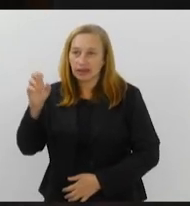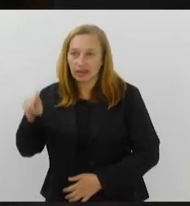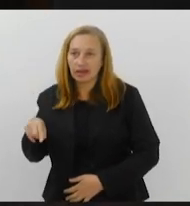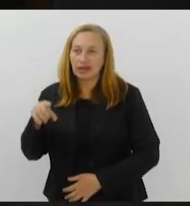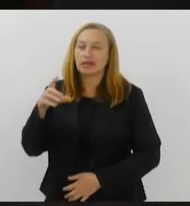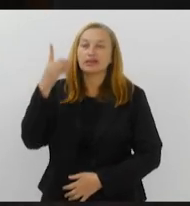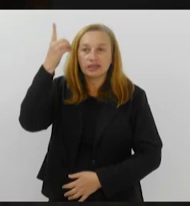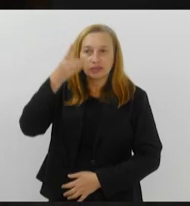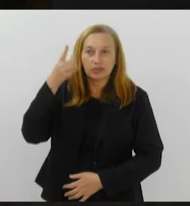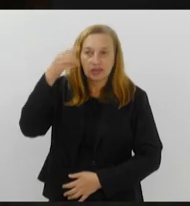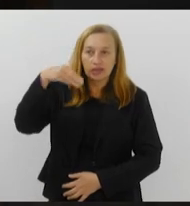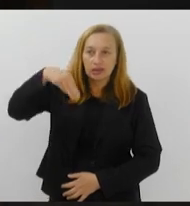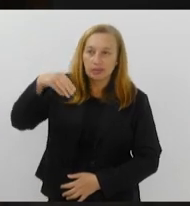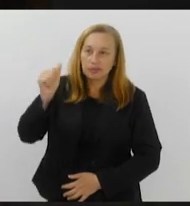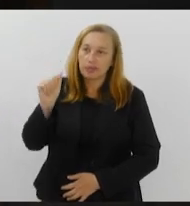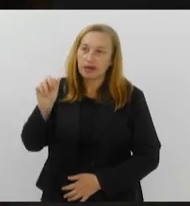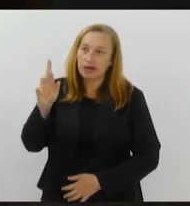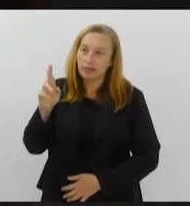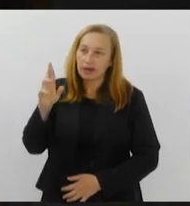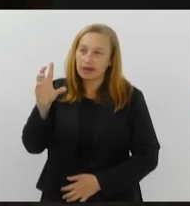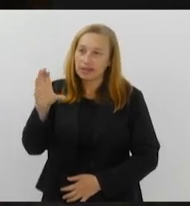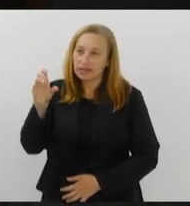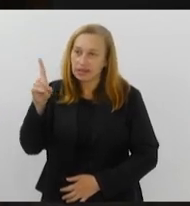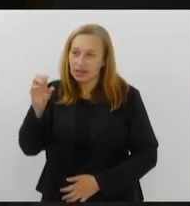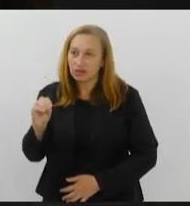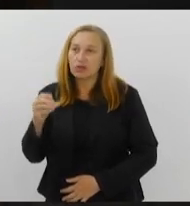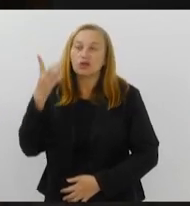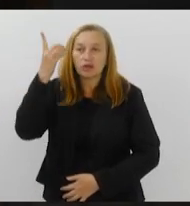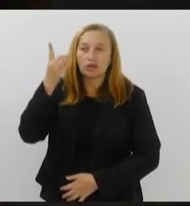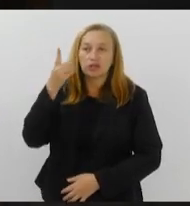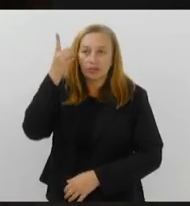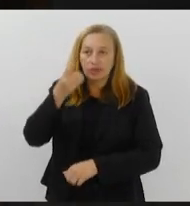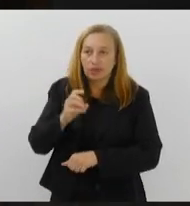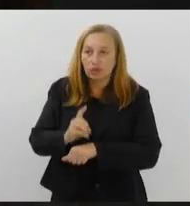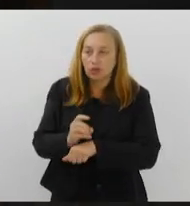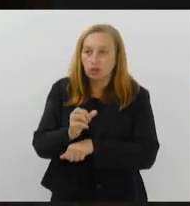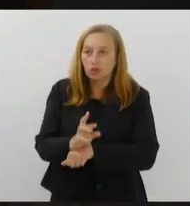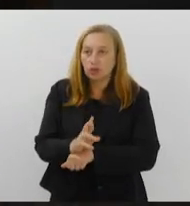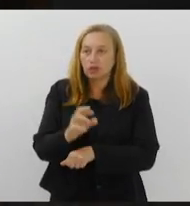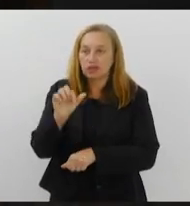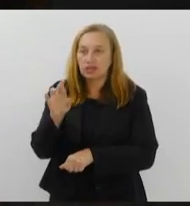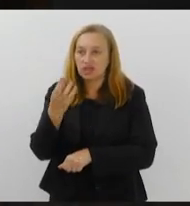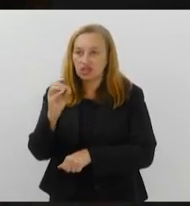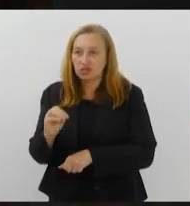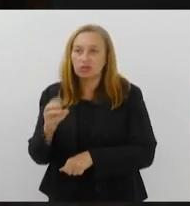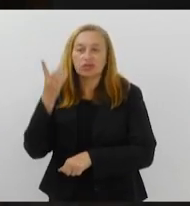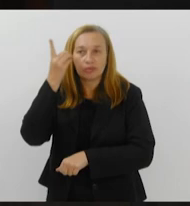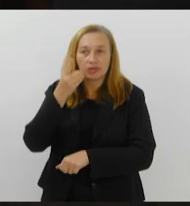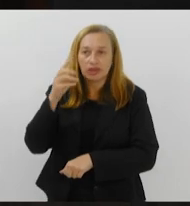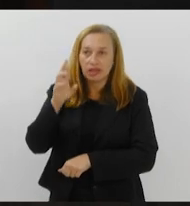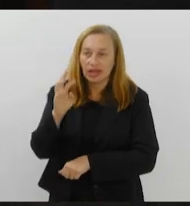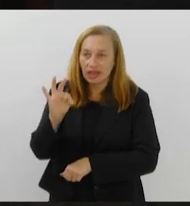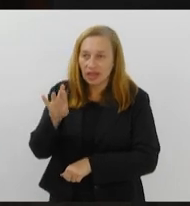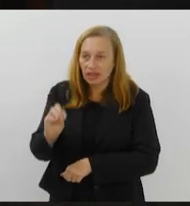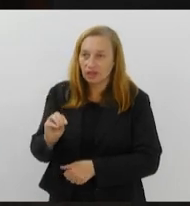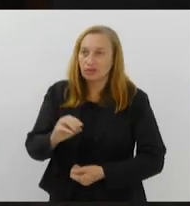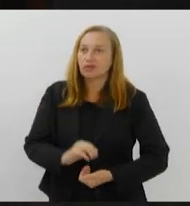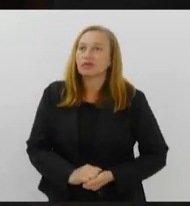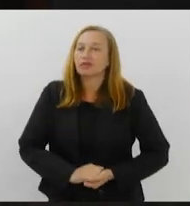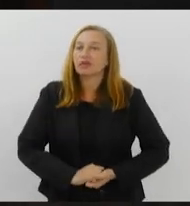deputado Carlos Macedo, doutor Serginho, deputado Renato Miranda,